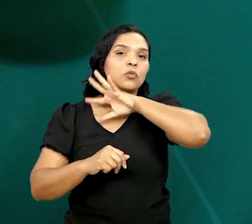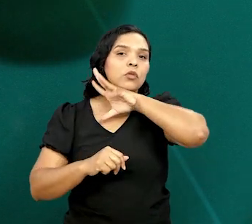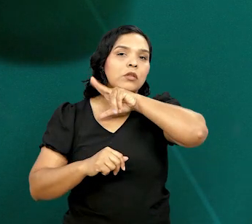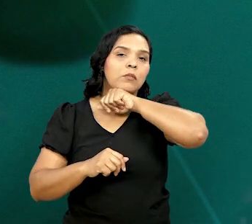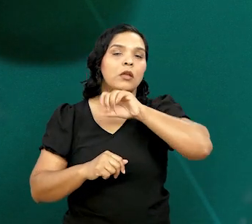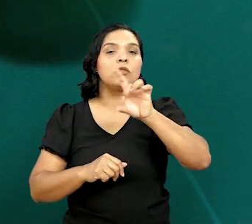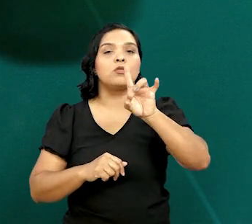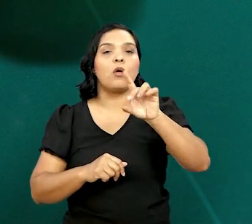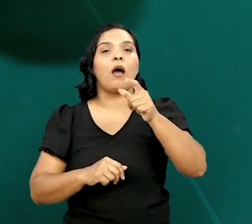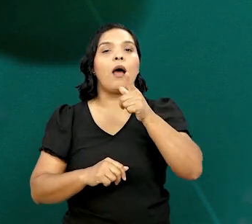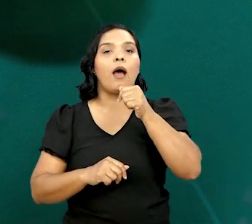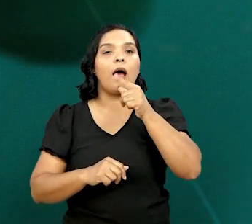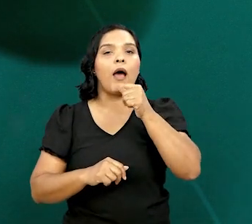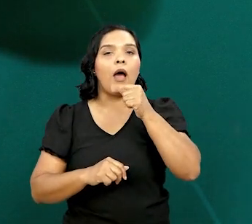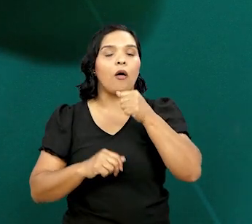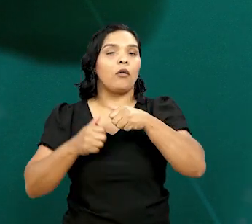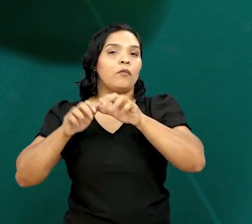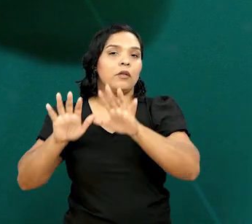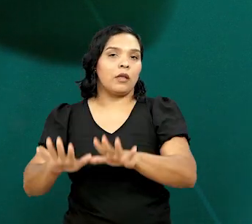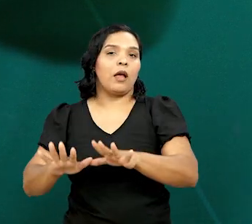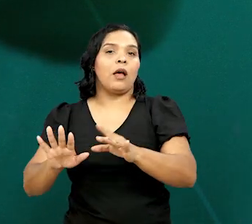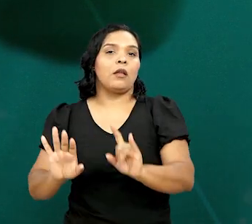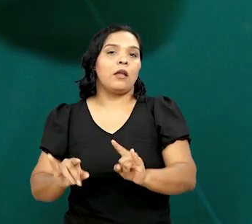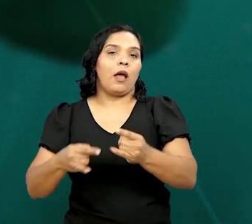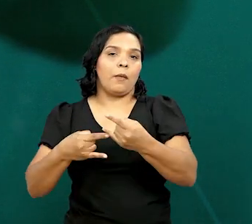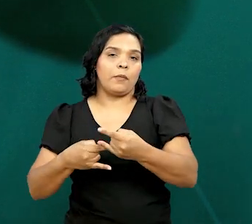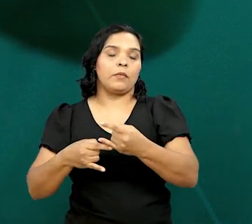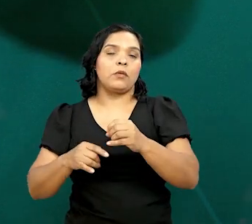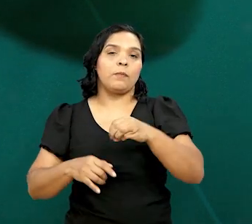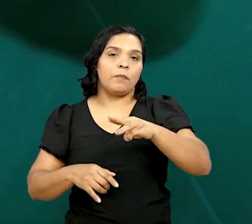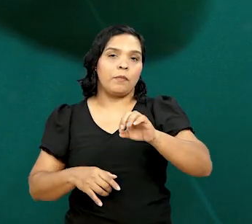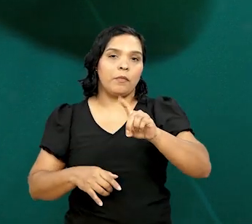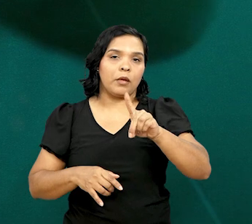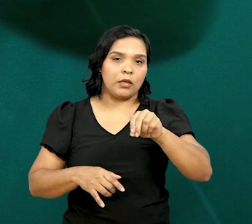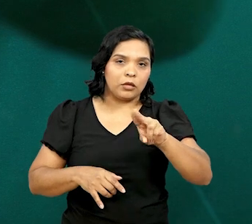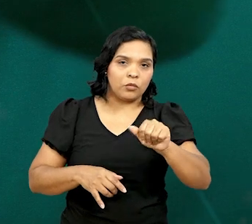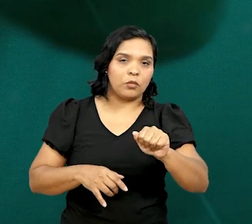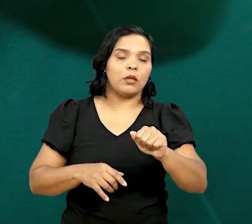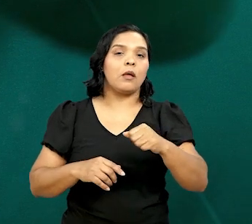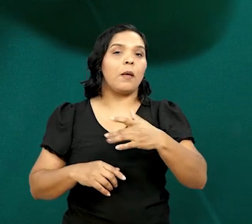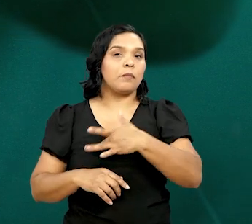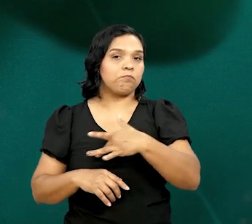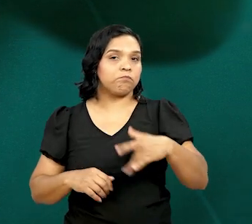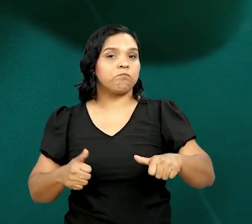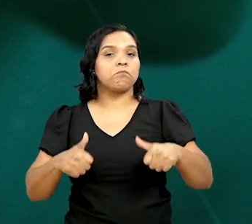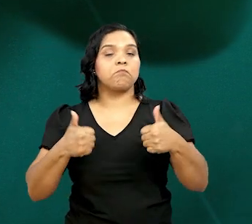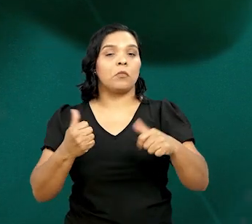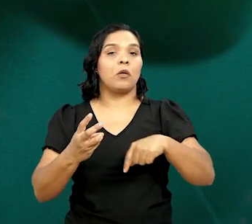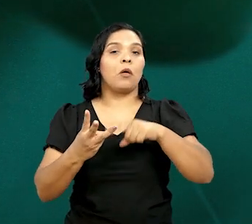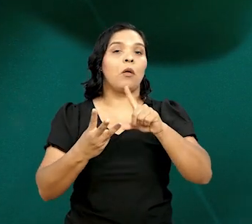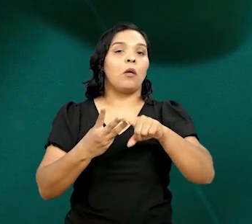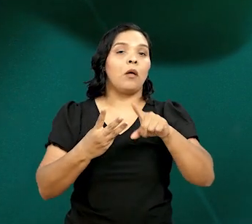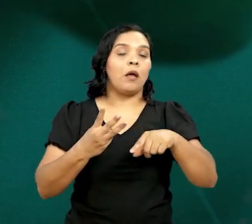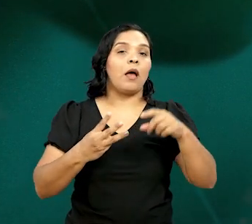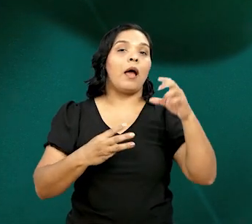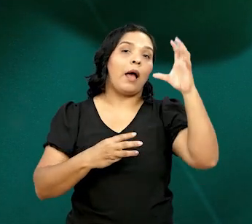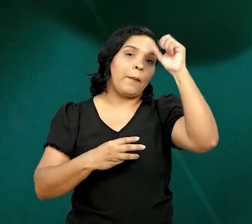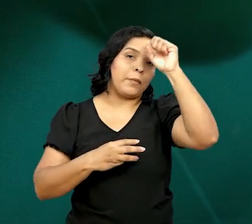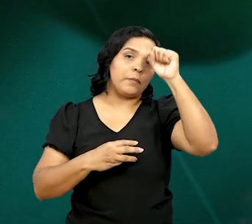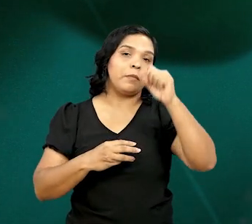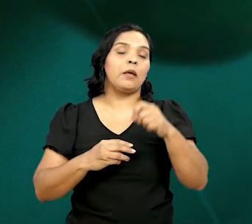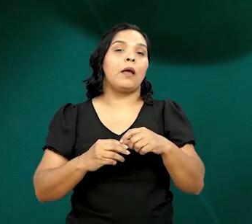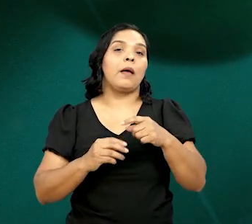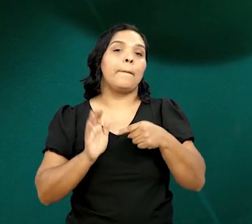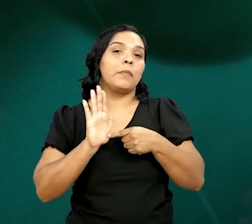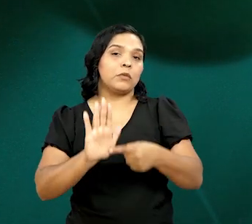os animais que receberam apenas água mantiveram a medula óssea saudável e 20% dos outros animais estudados